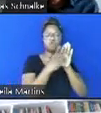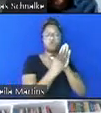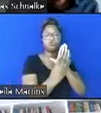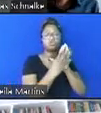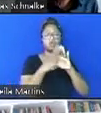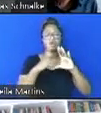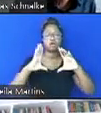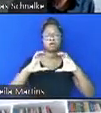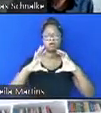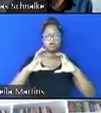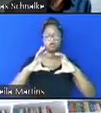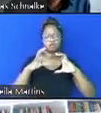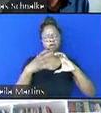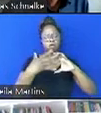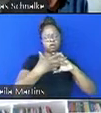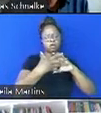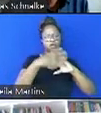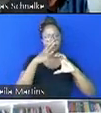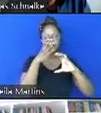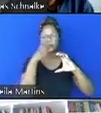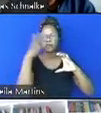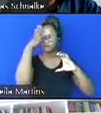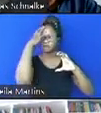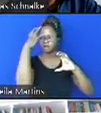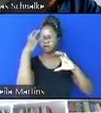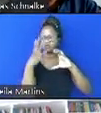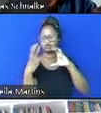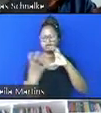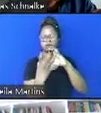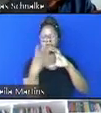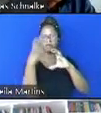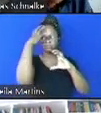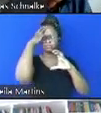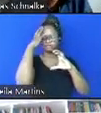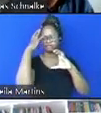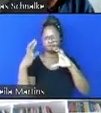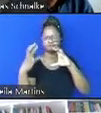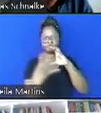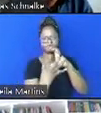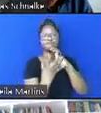do exterior, nós temos aqui uma representação exterior do corpo doente.